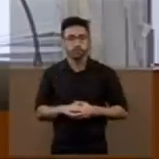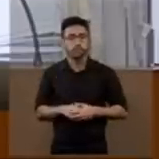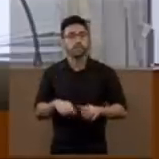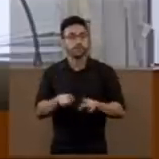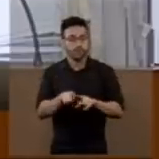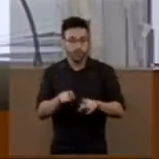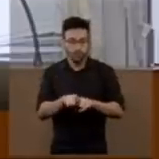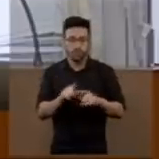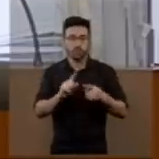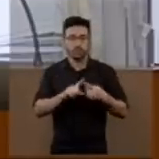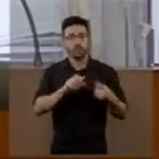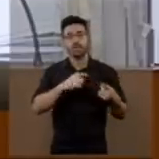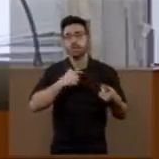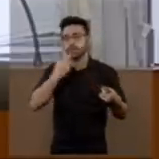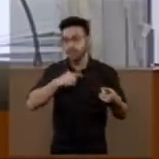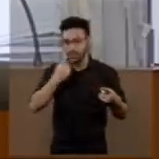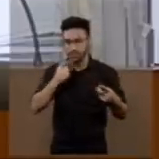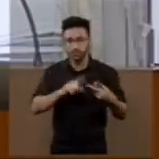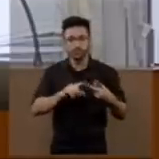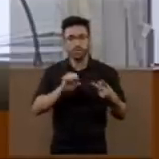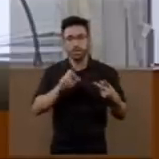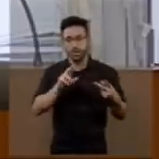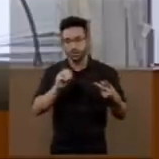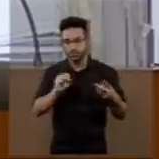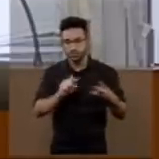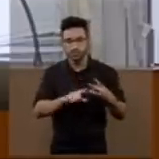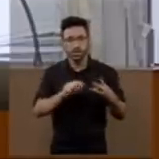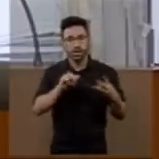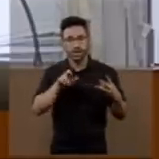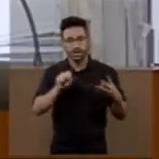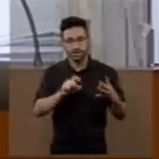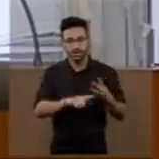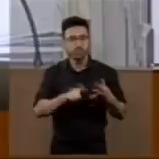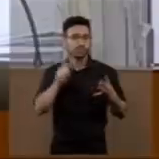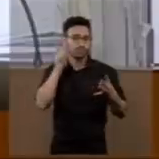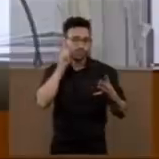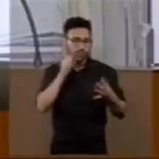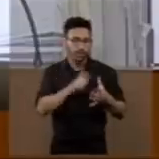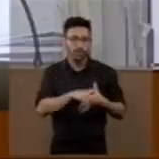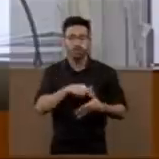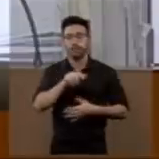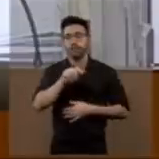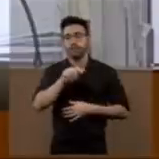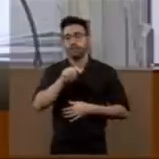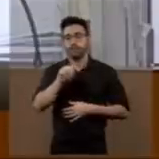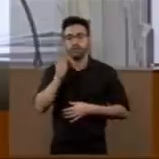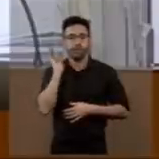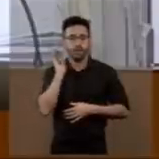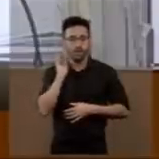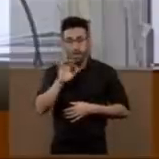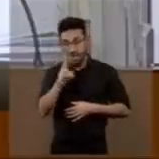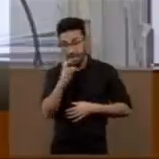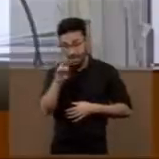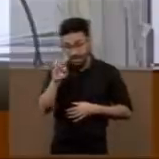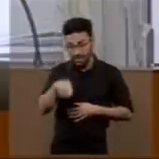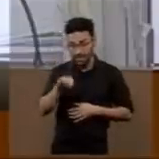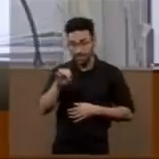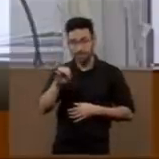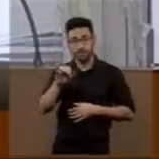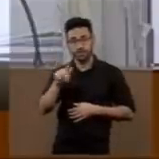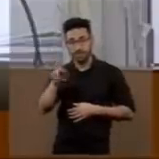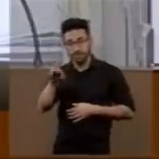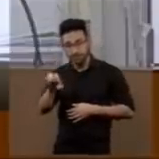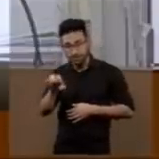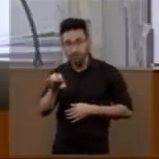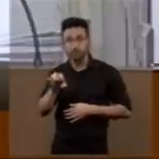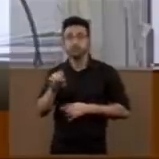divergência os ministros Ricardo Lewandowski, Eros Grau, Aires Brito, Gilmar Mendes e Ellen Grace, vencidos o ministro Joaquim Barbosa,